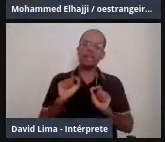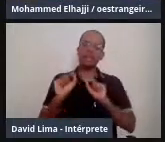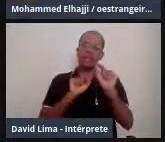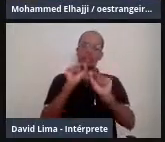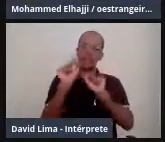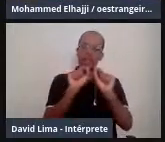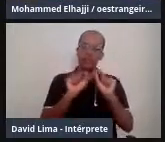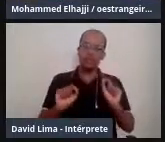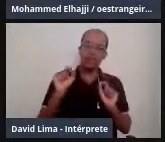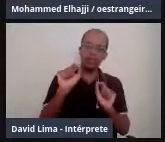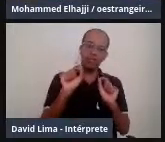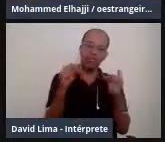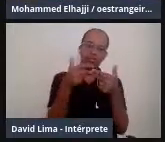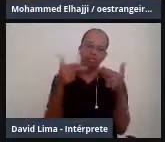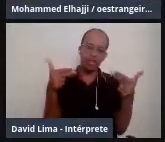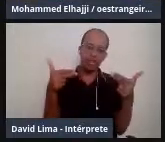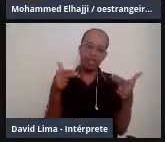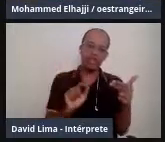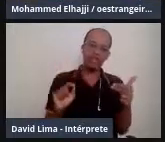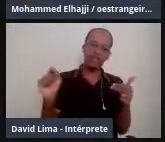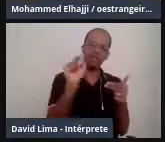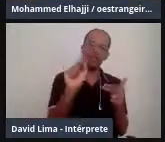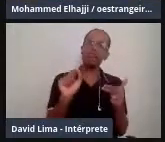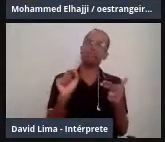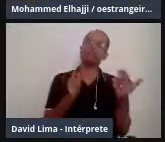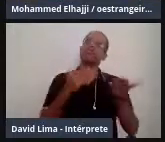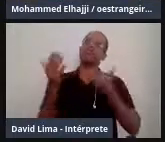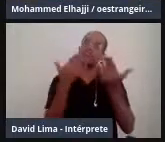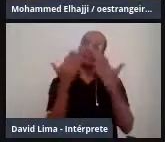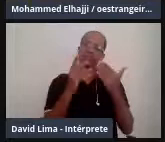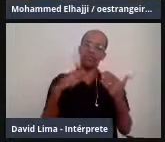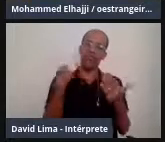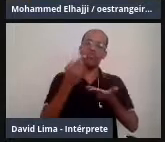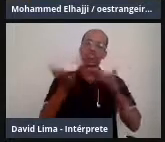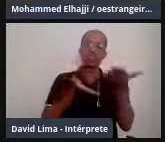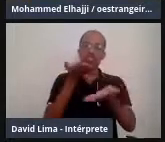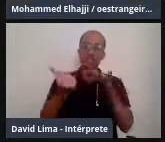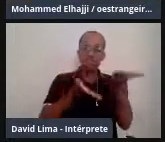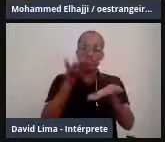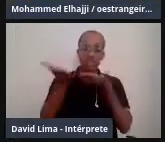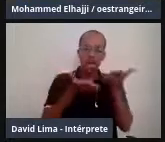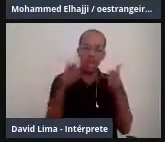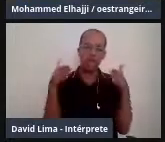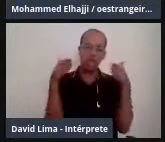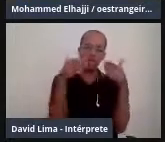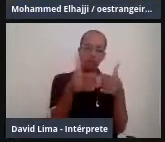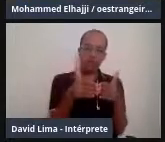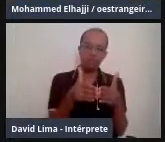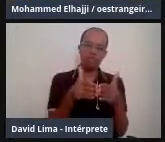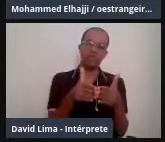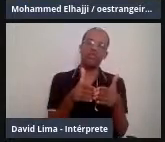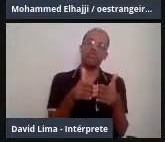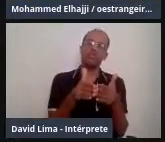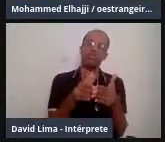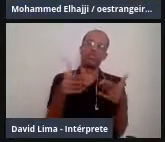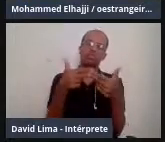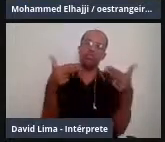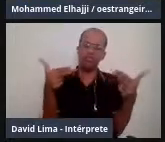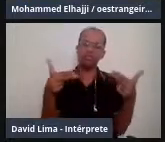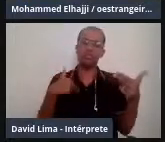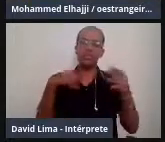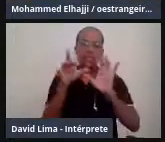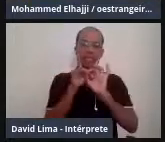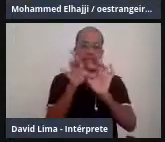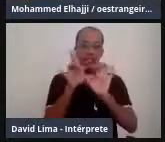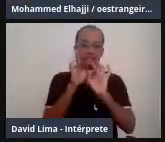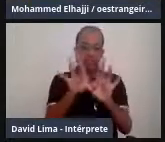Universidade de Pessoas Refugiadas. Nós temos um capítulo onde nós tratamos mais especificamente da cátedra. Esse livro está disponível